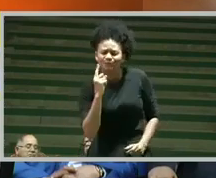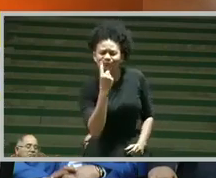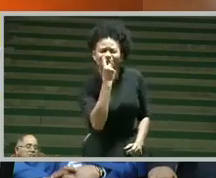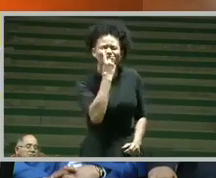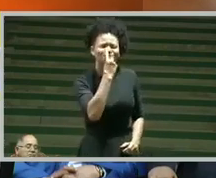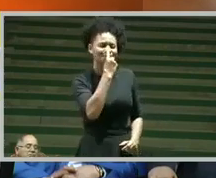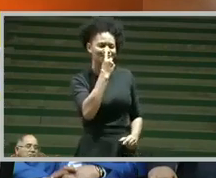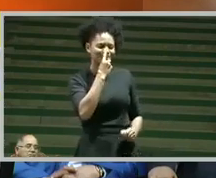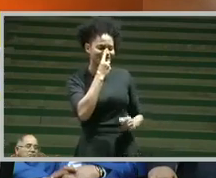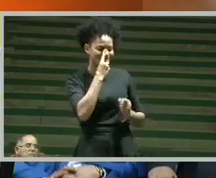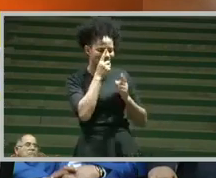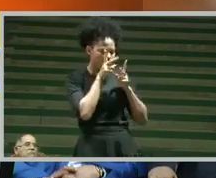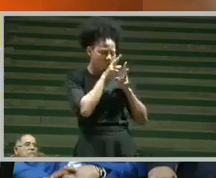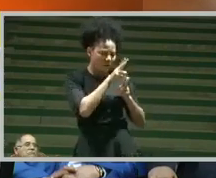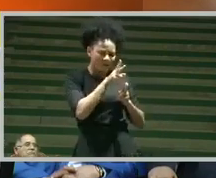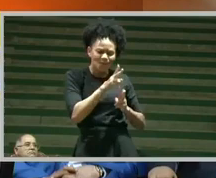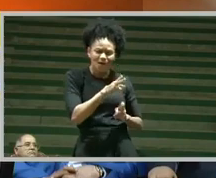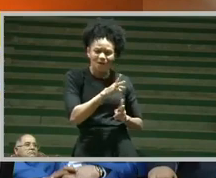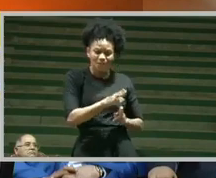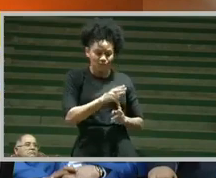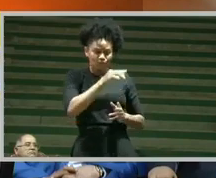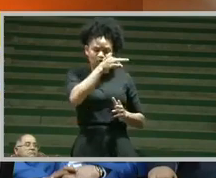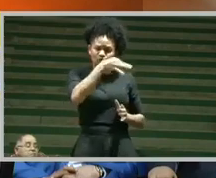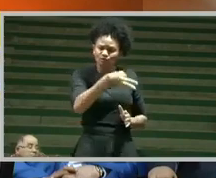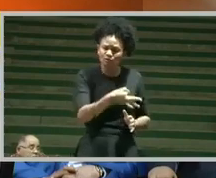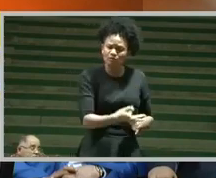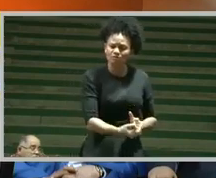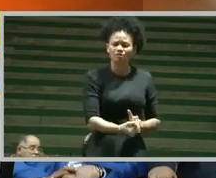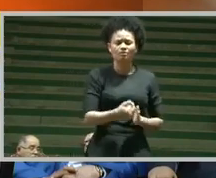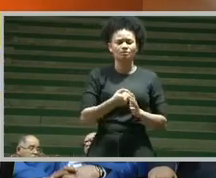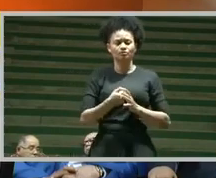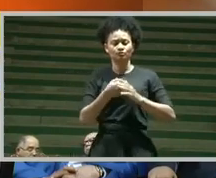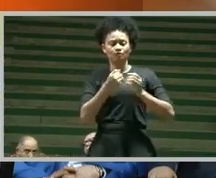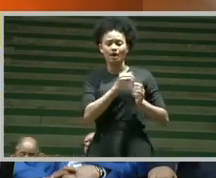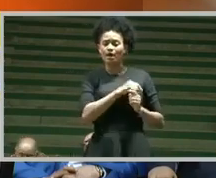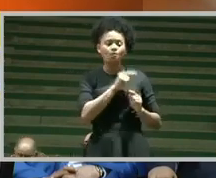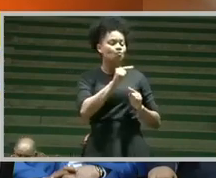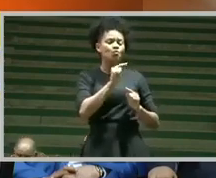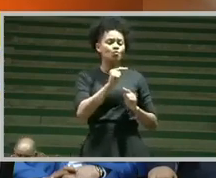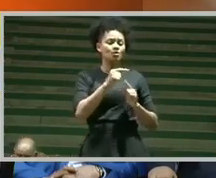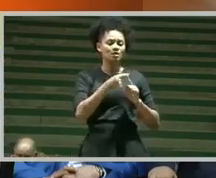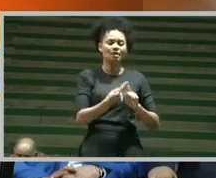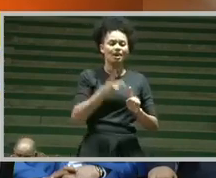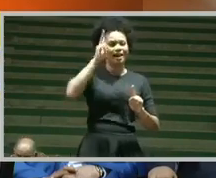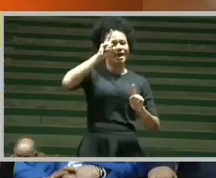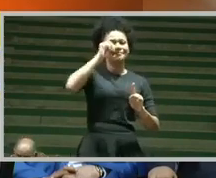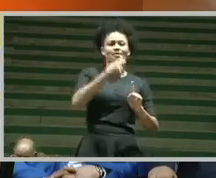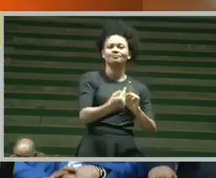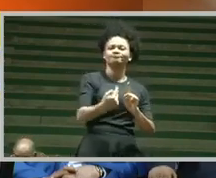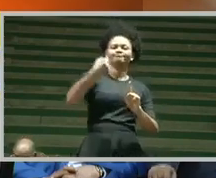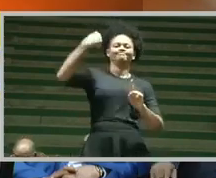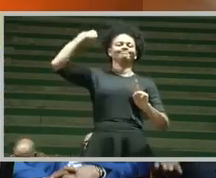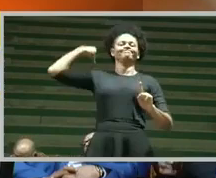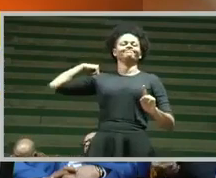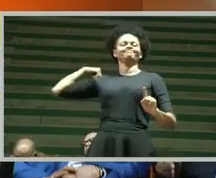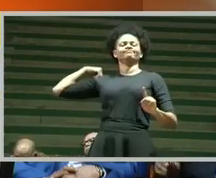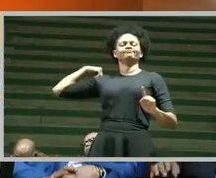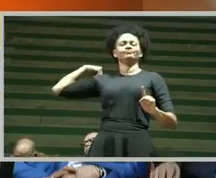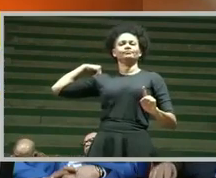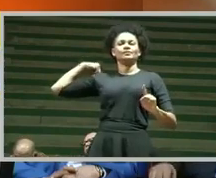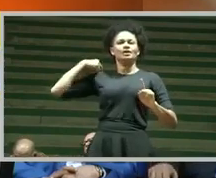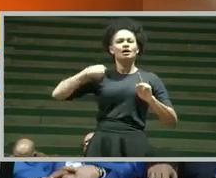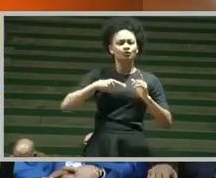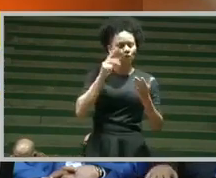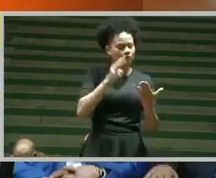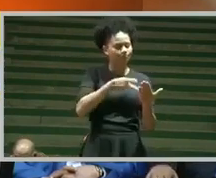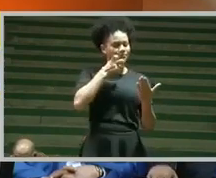em comum: todos eles apontam para o passado. E ao